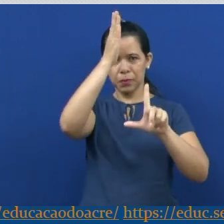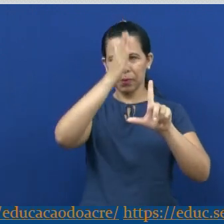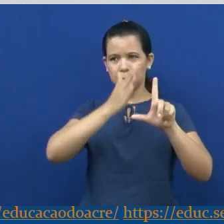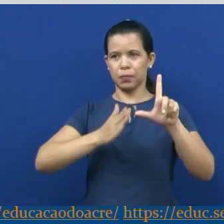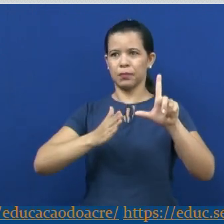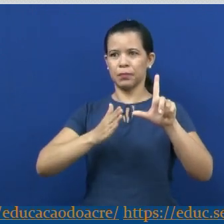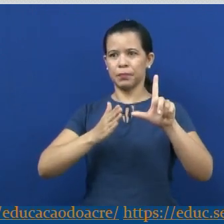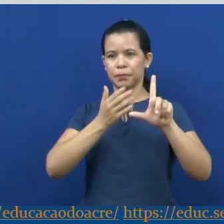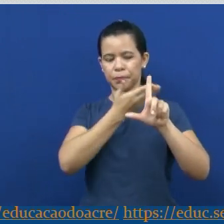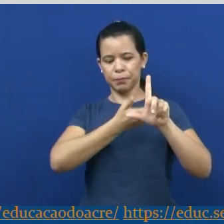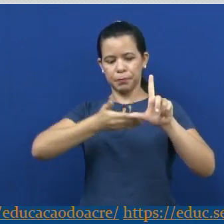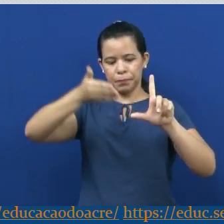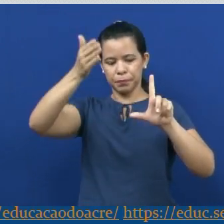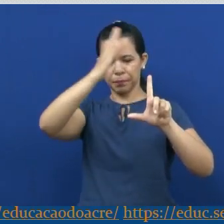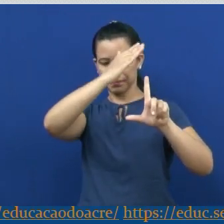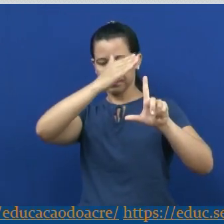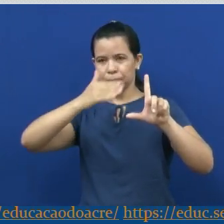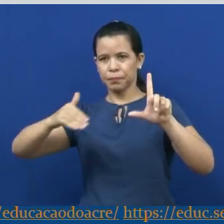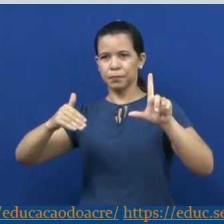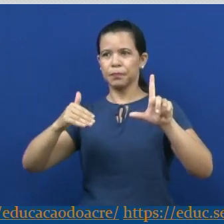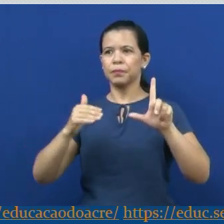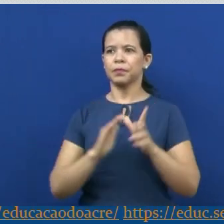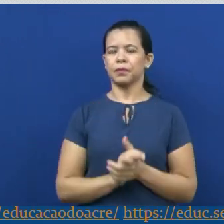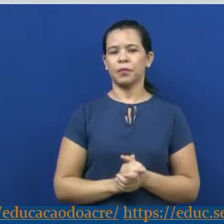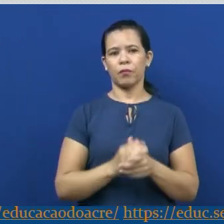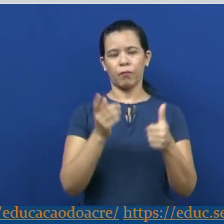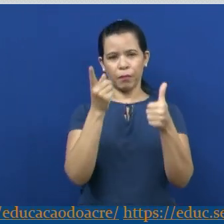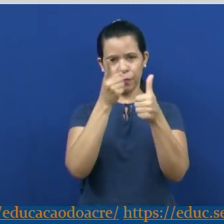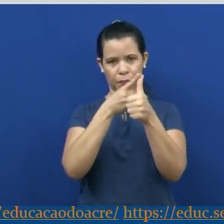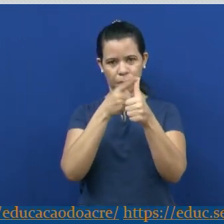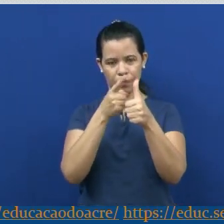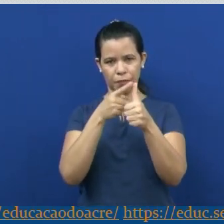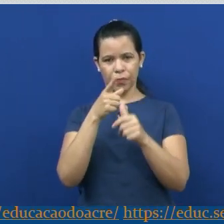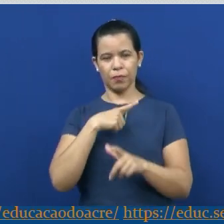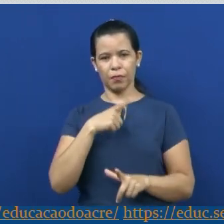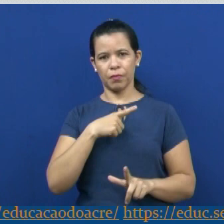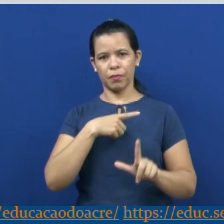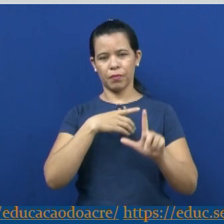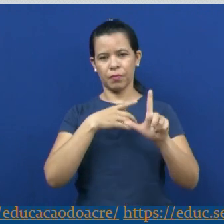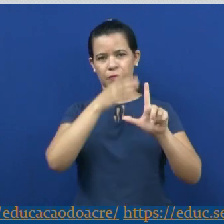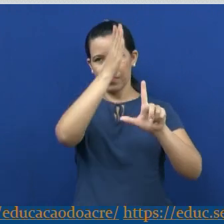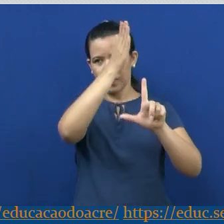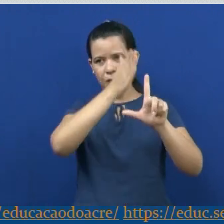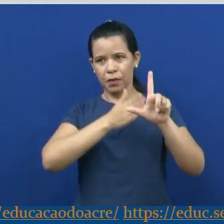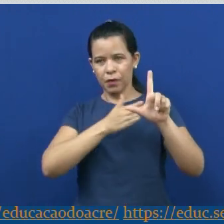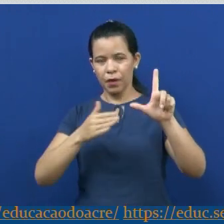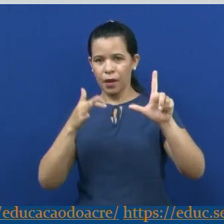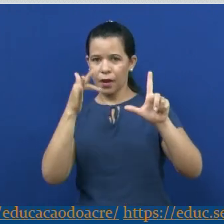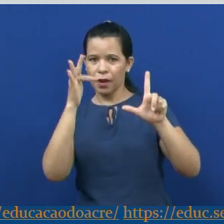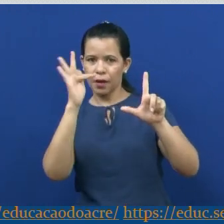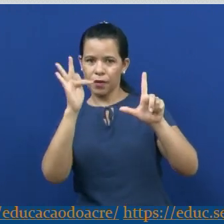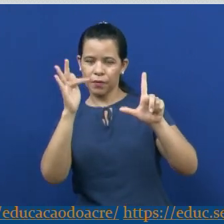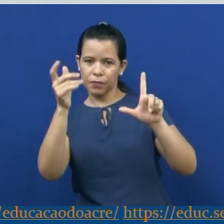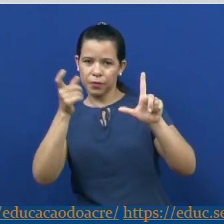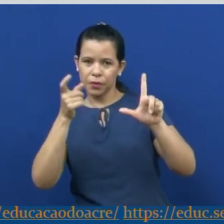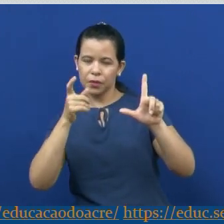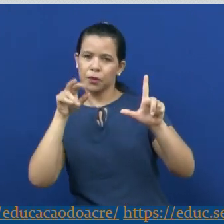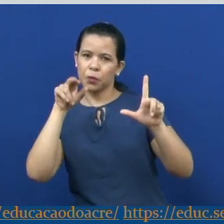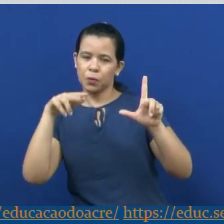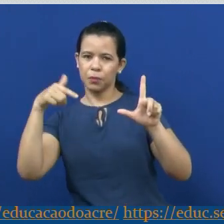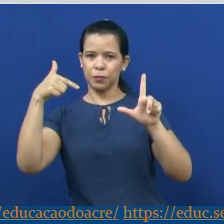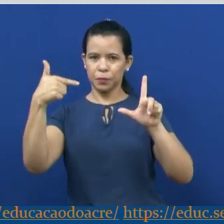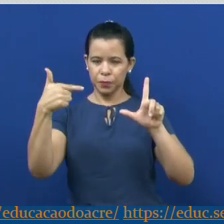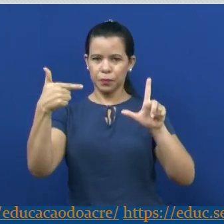da função exponencial. No primeiro caso, nós temos uma função f de x igual a